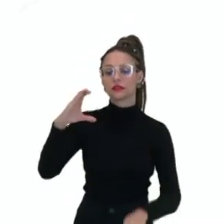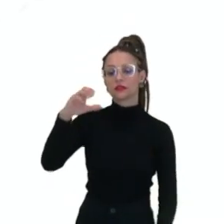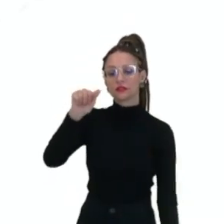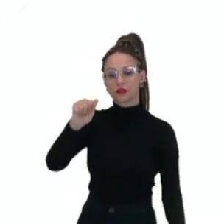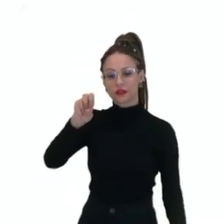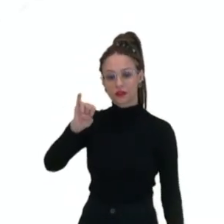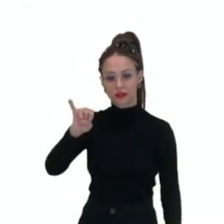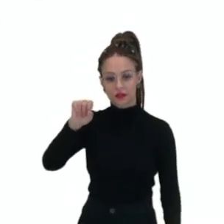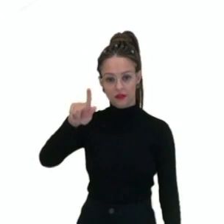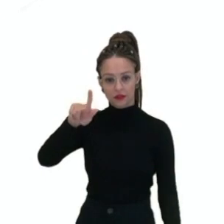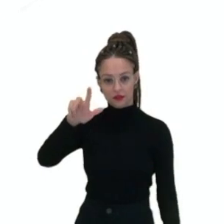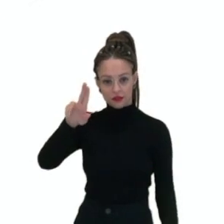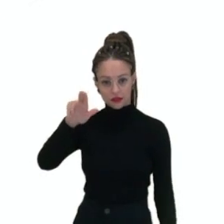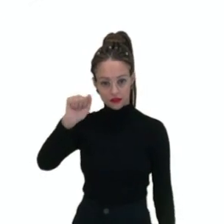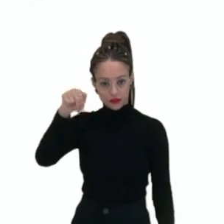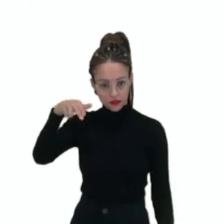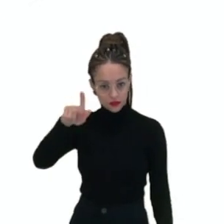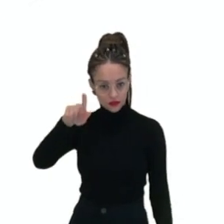né,